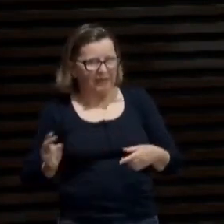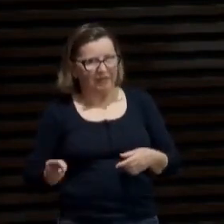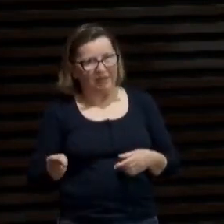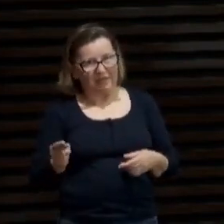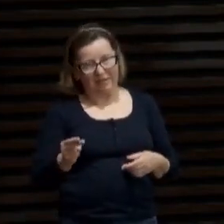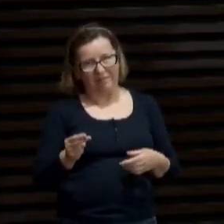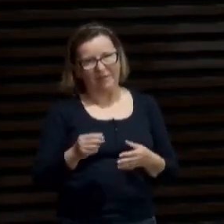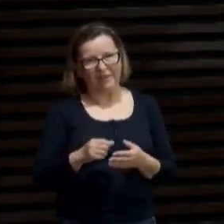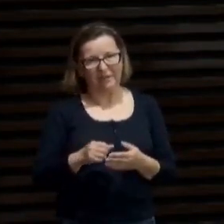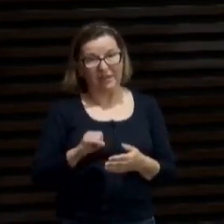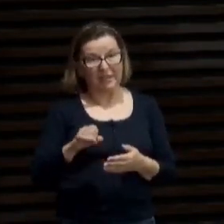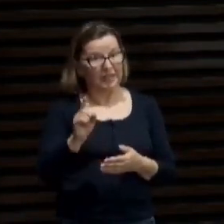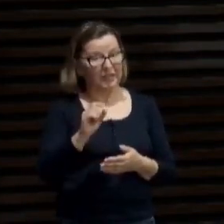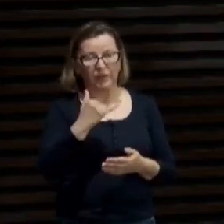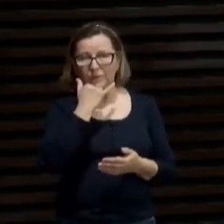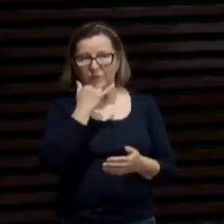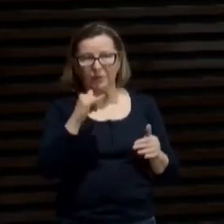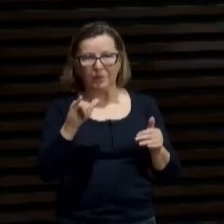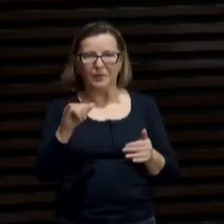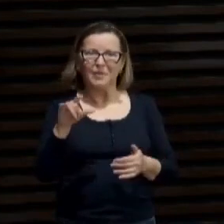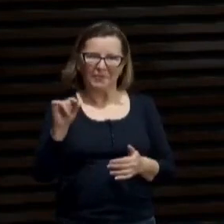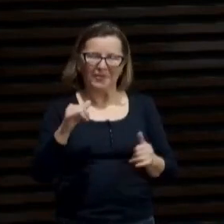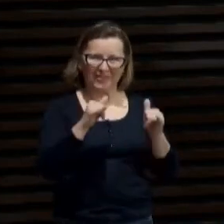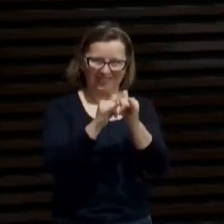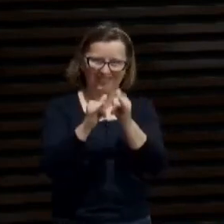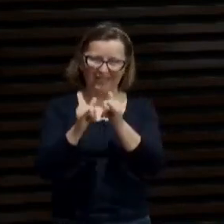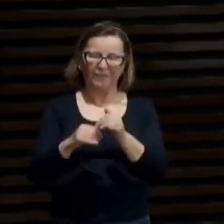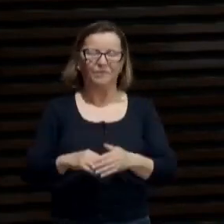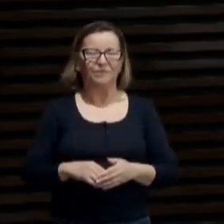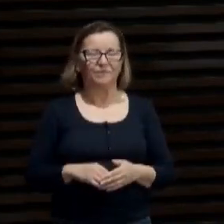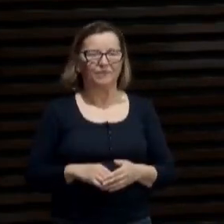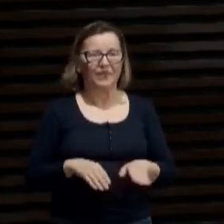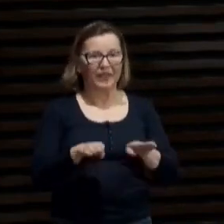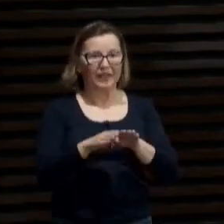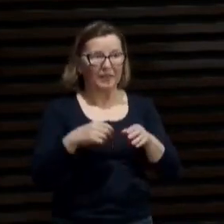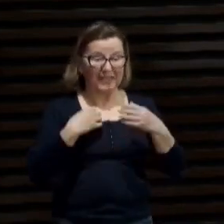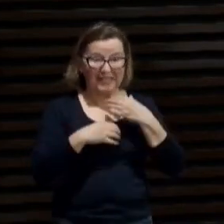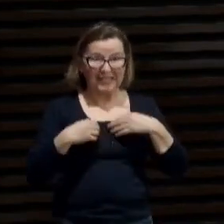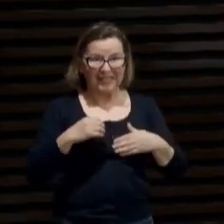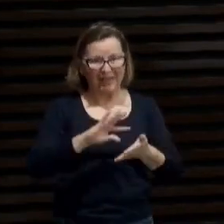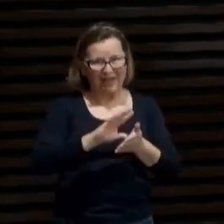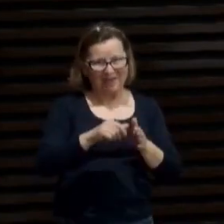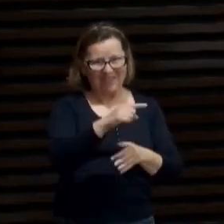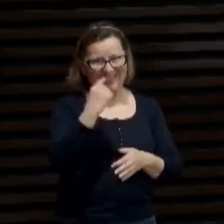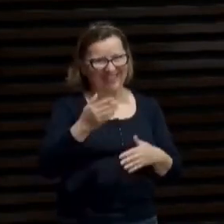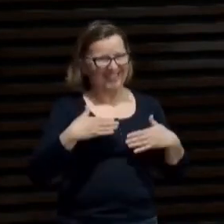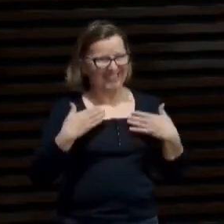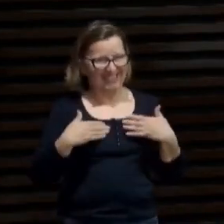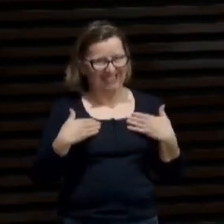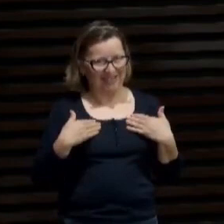perdão. Outro ponto que rouba a nossa alegria é a ansiedade. E tem roubado bastante,